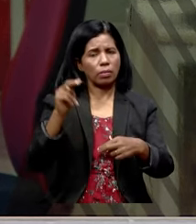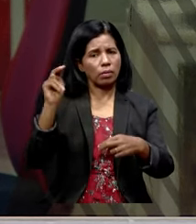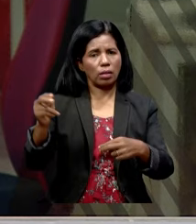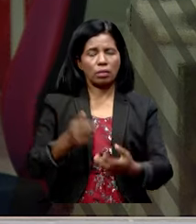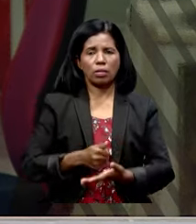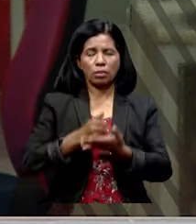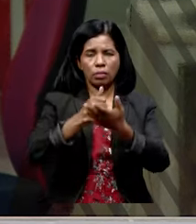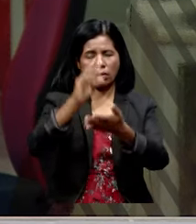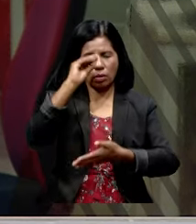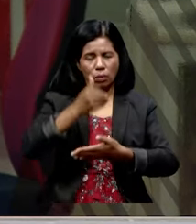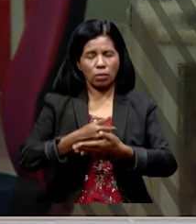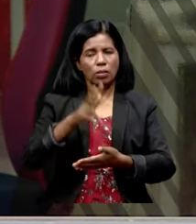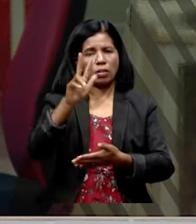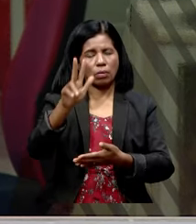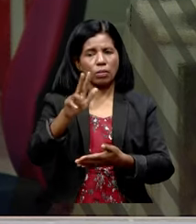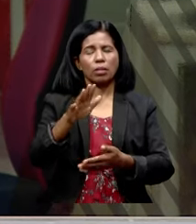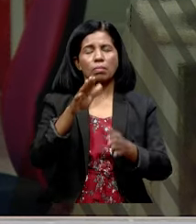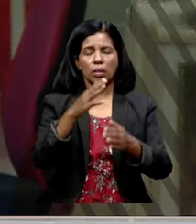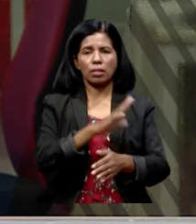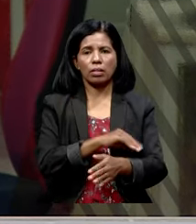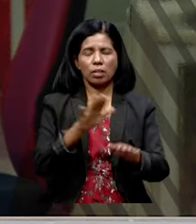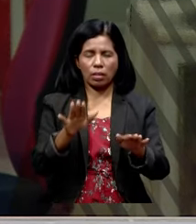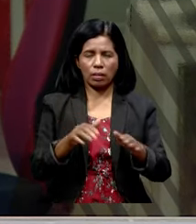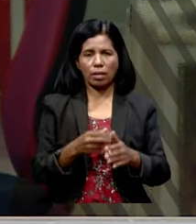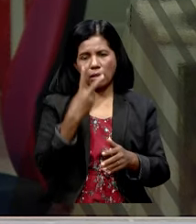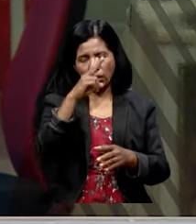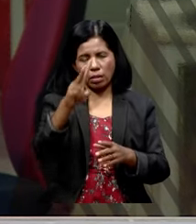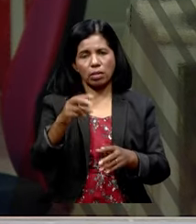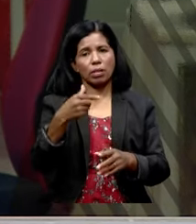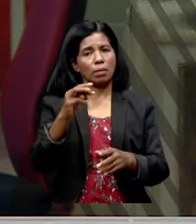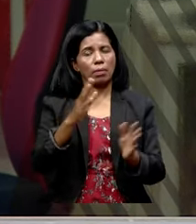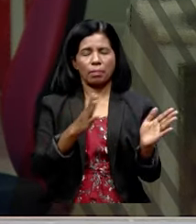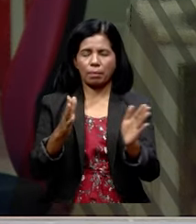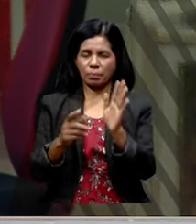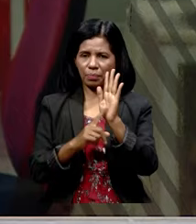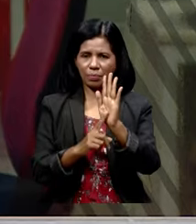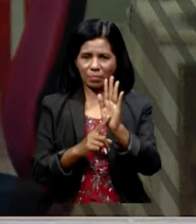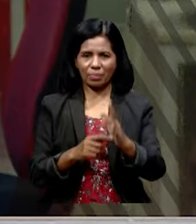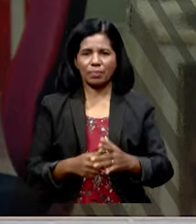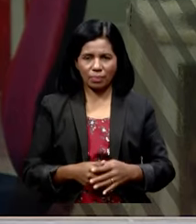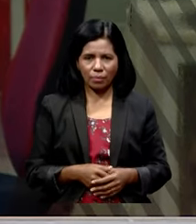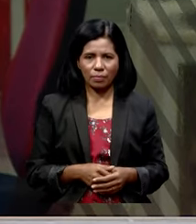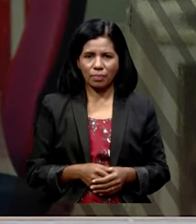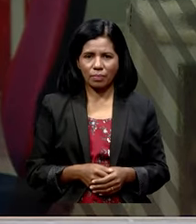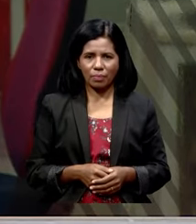mata bania online tolo, não é BCQIC. Tudo me acompanha a reportagem, não é BGMN, prepara-na.